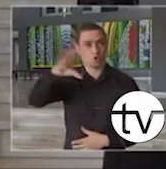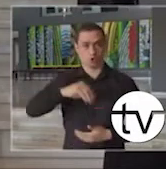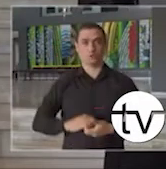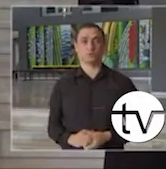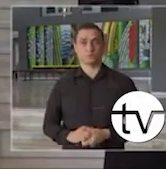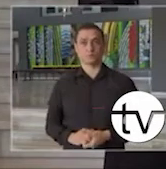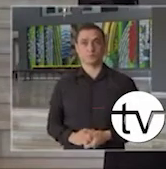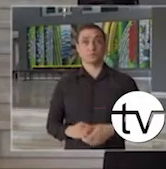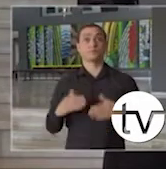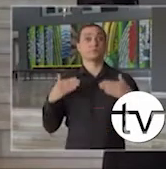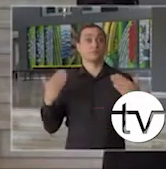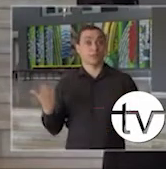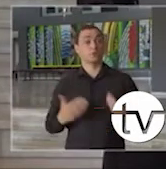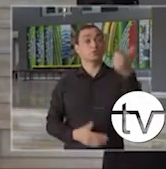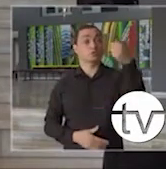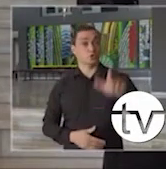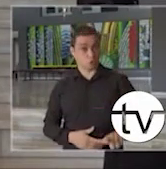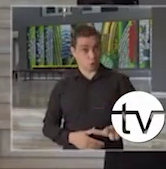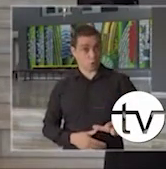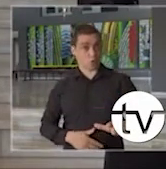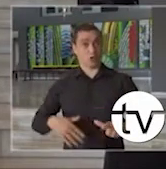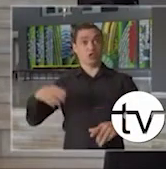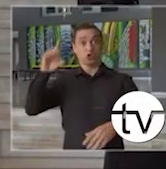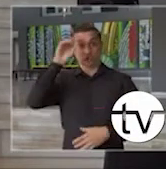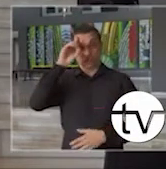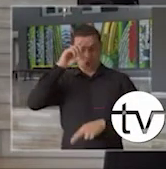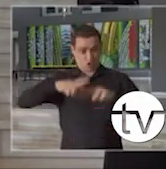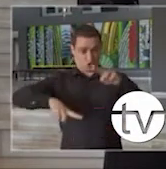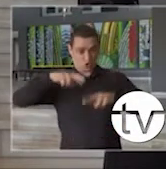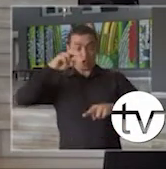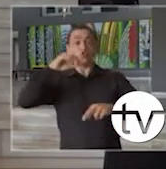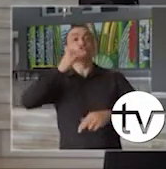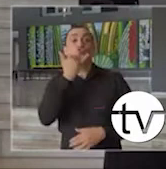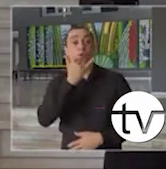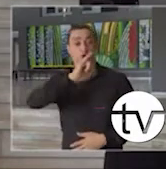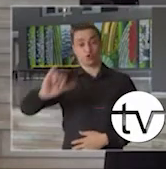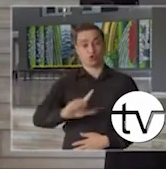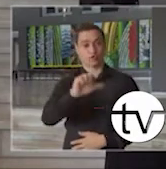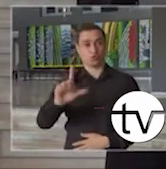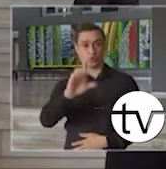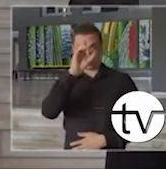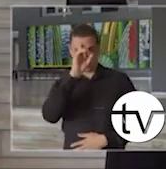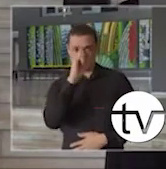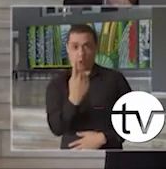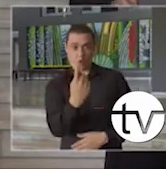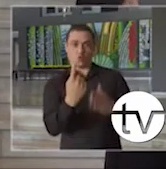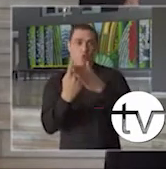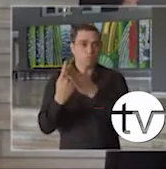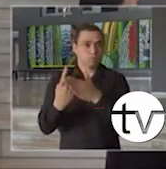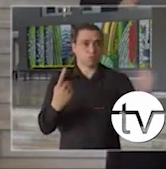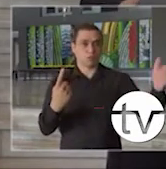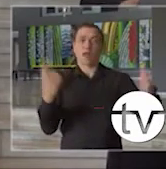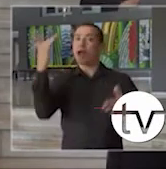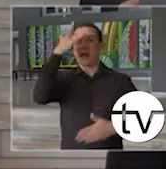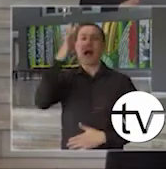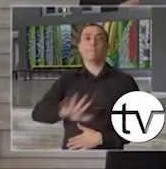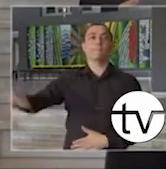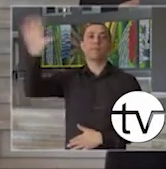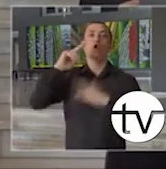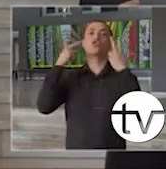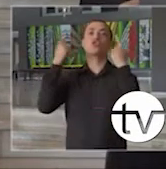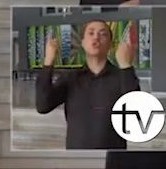Repetindo, portanto, a partir do dia 1º de julho voltaremos a vacinar a população em regularidade